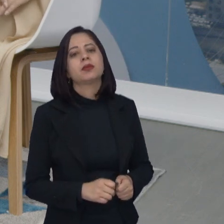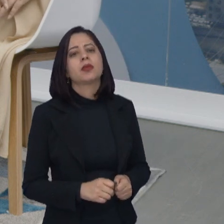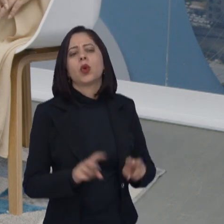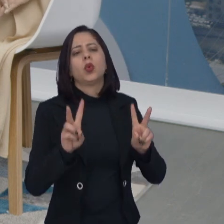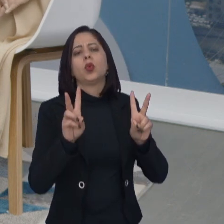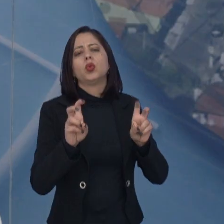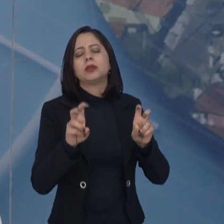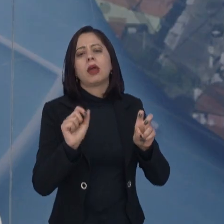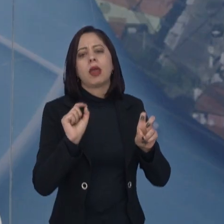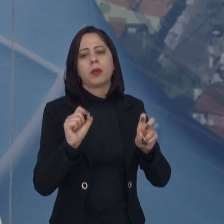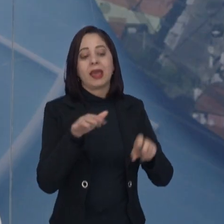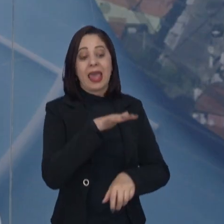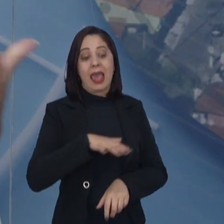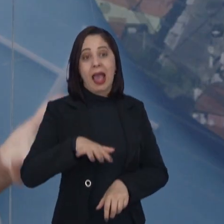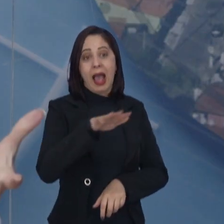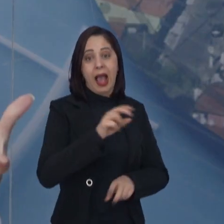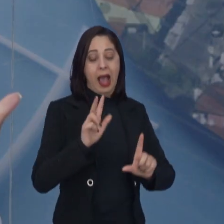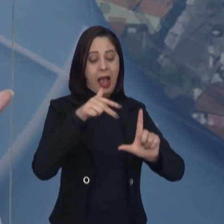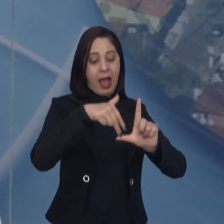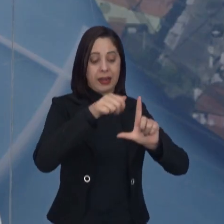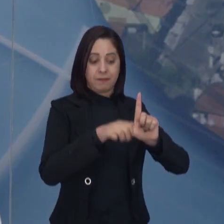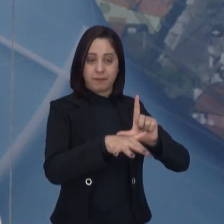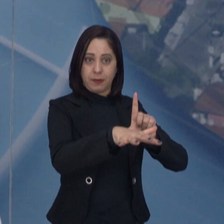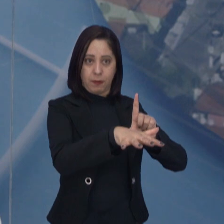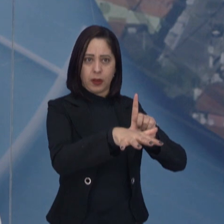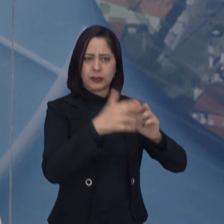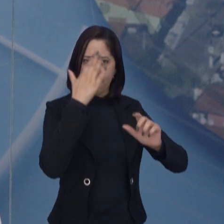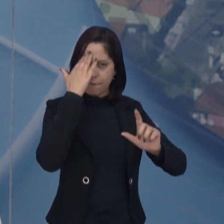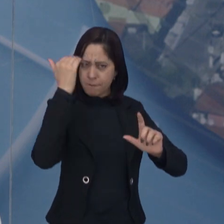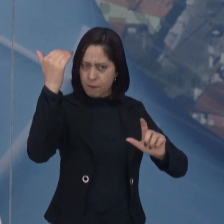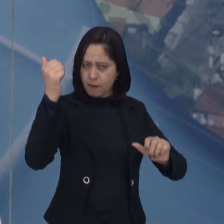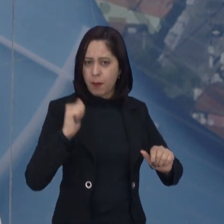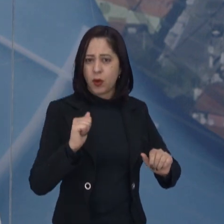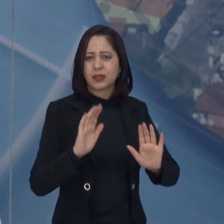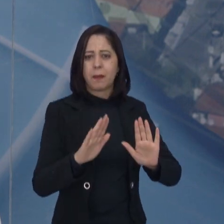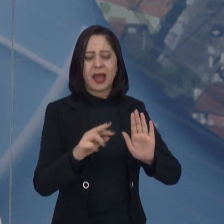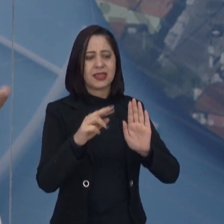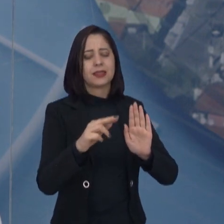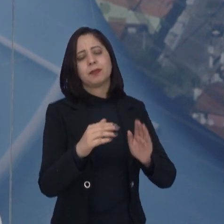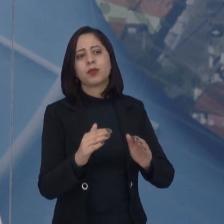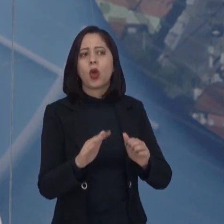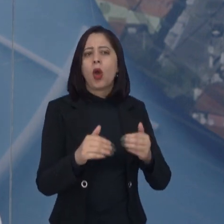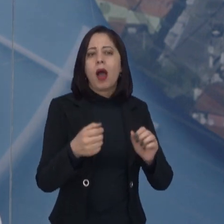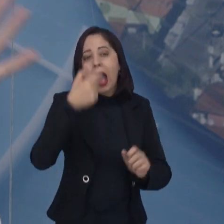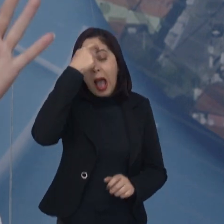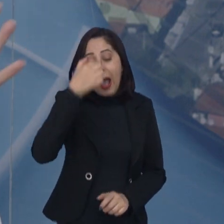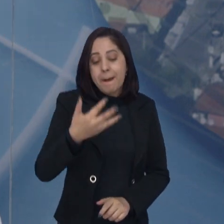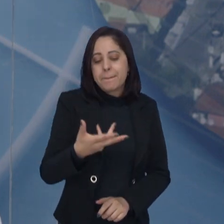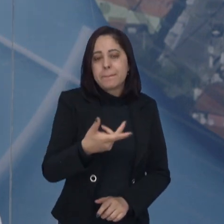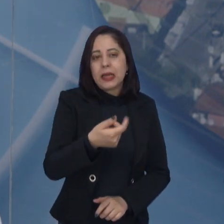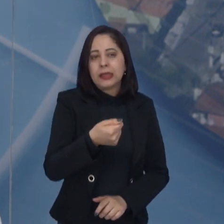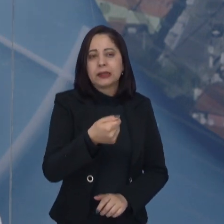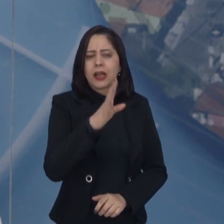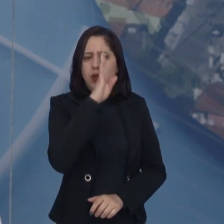que está realmente ganhando muito, pegando muita gente. Quais seriam as principais habilidades para ser